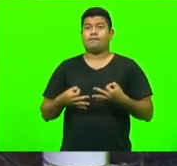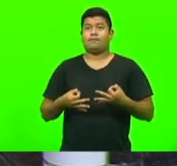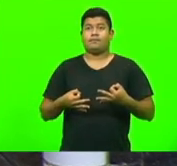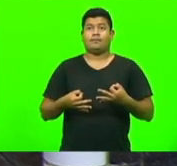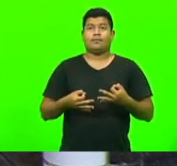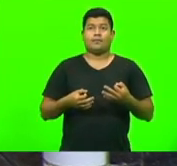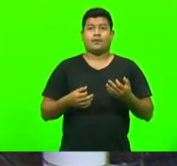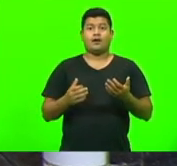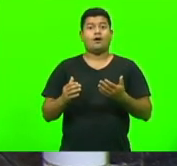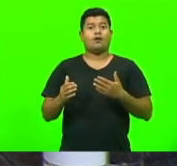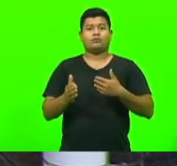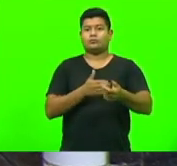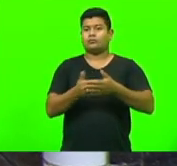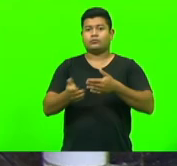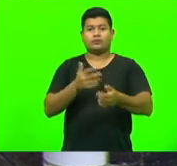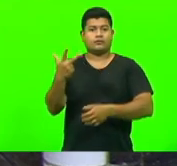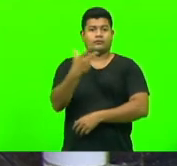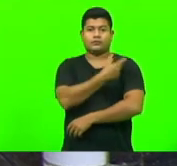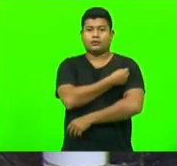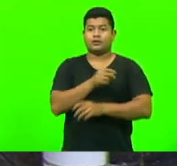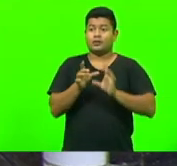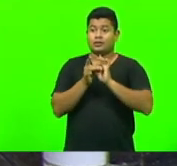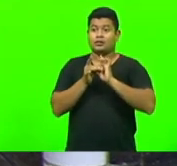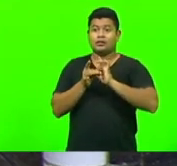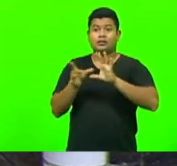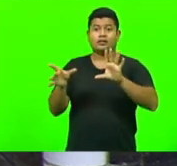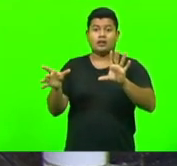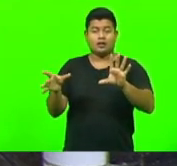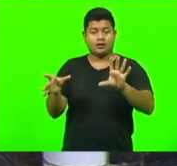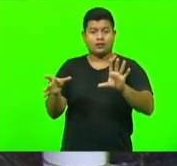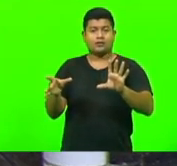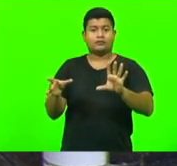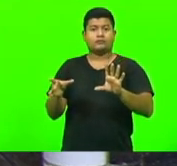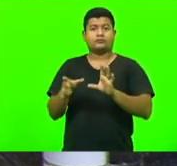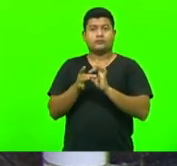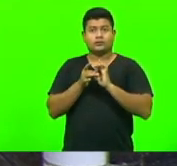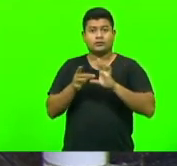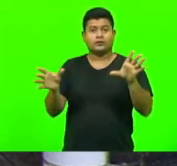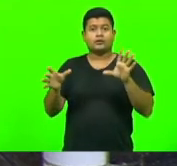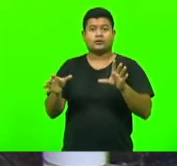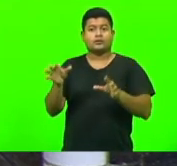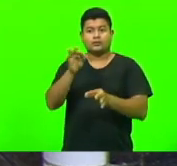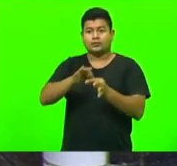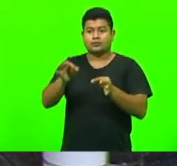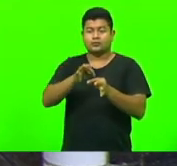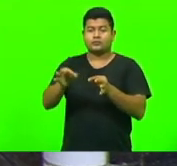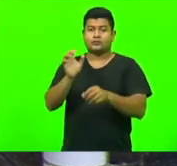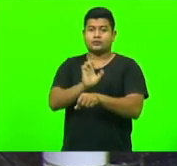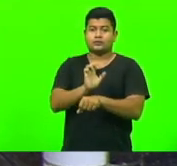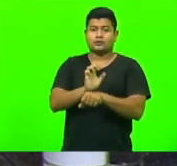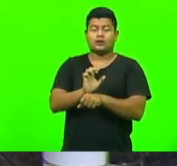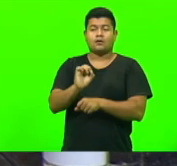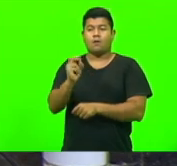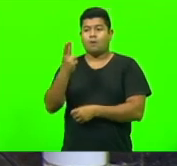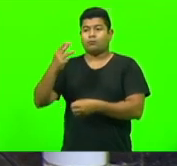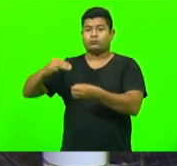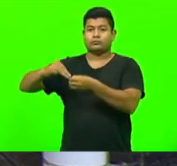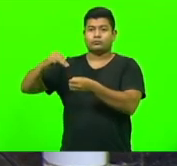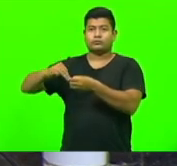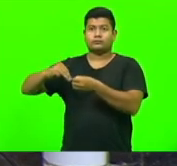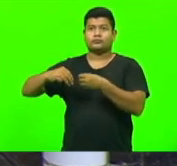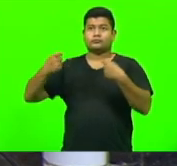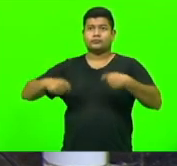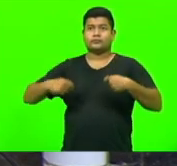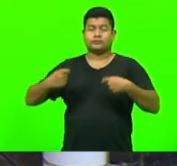seguinte: qualquer vacina a ser disponibilizada pelos órgãos estaduais ou municipais deve estar